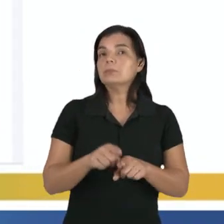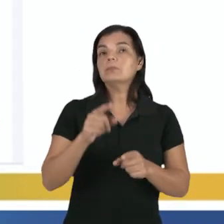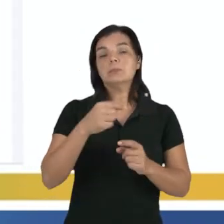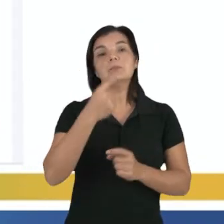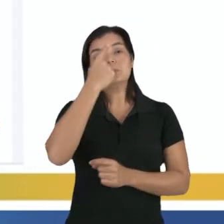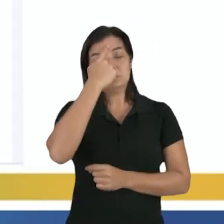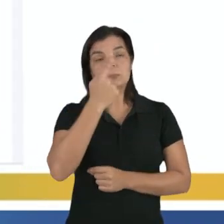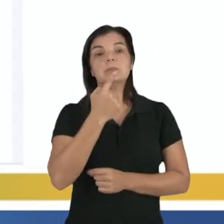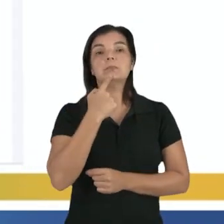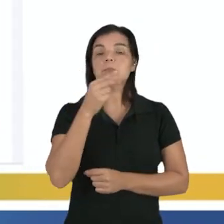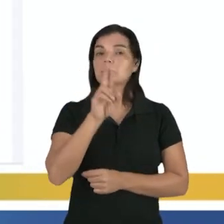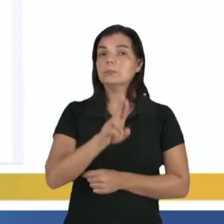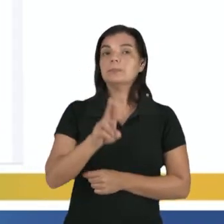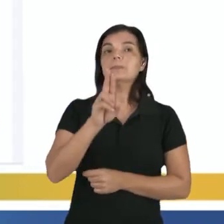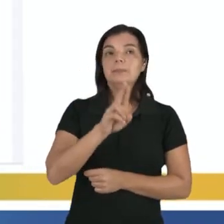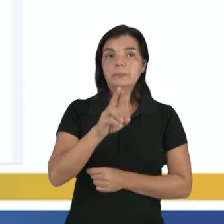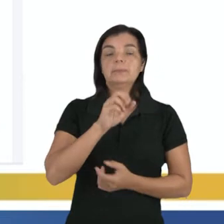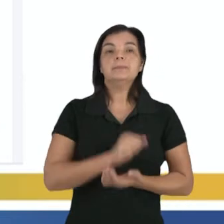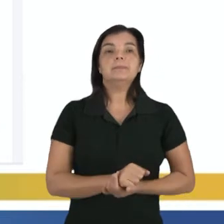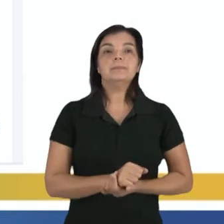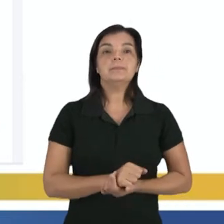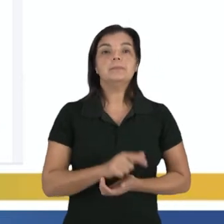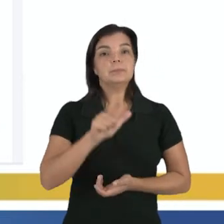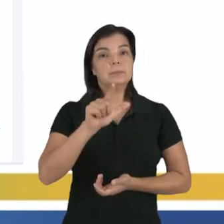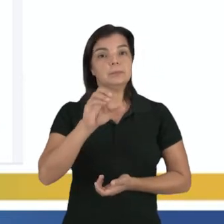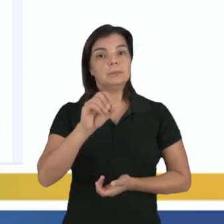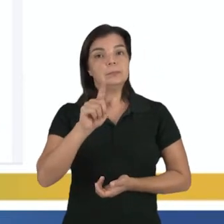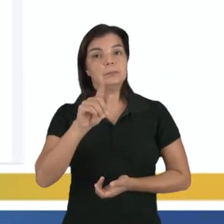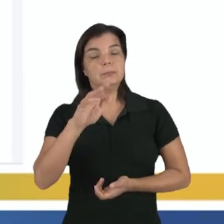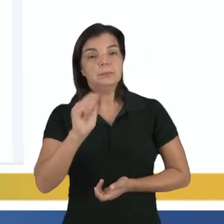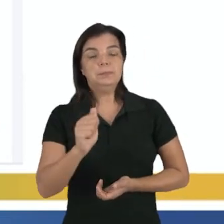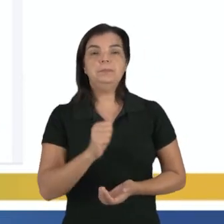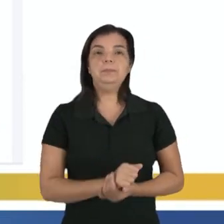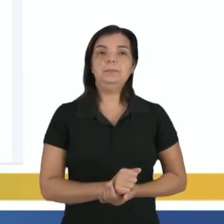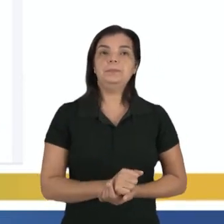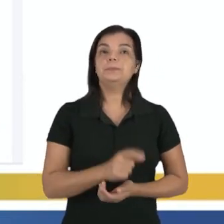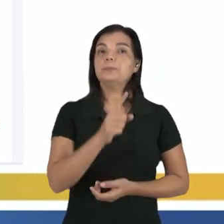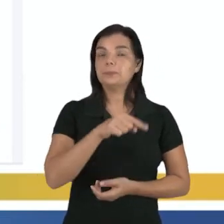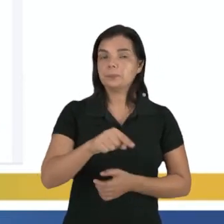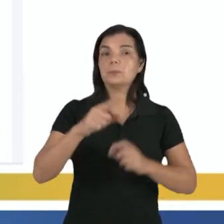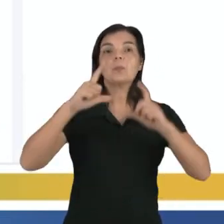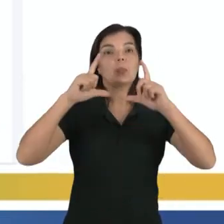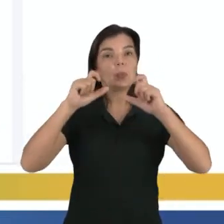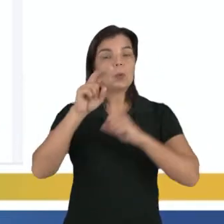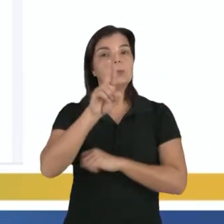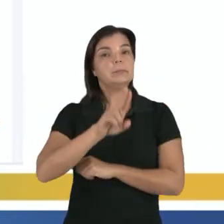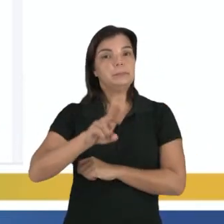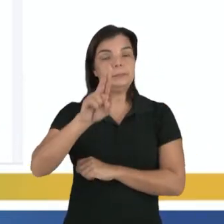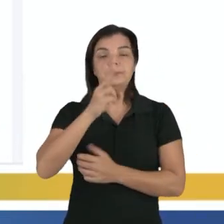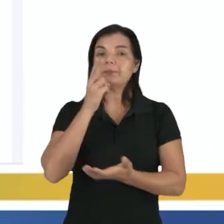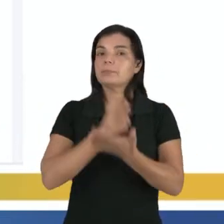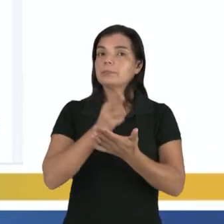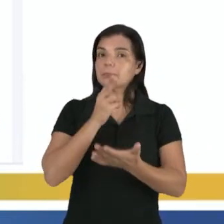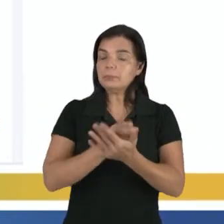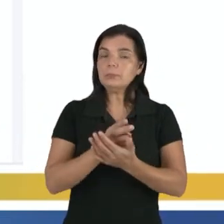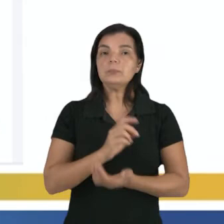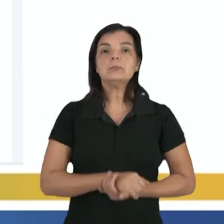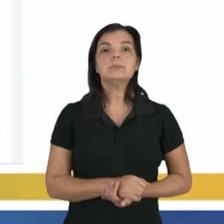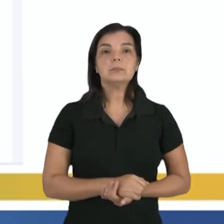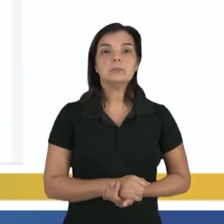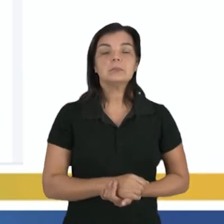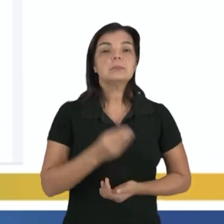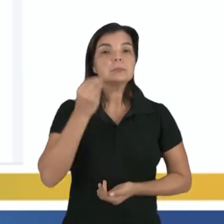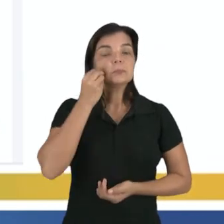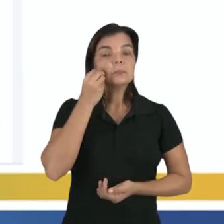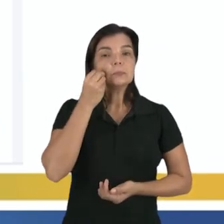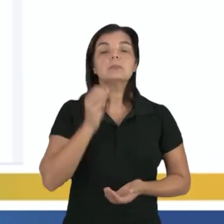esses são os símbolos usados aí na lógica. Tá? Vocês fazem um print, use isso sempre quando vocês forem